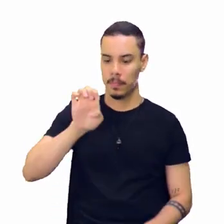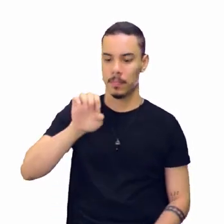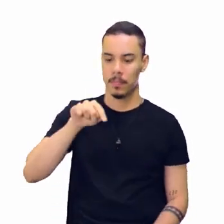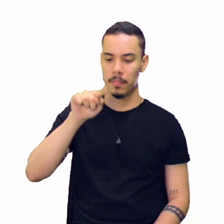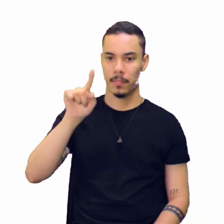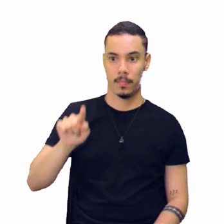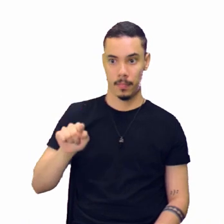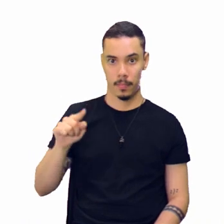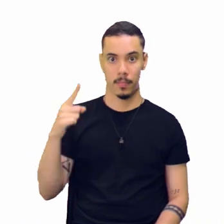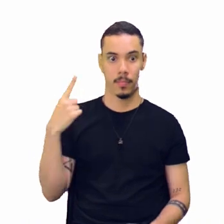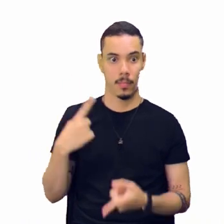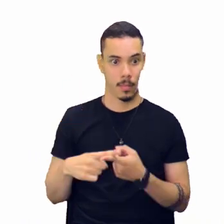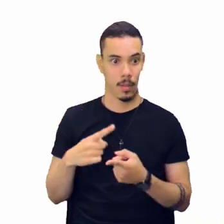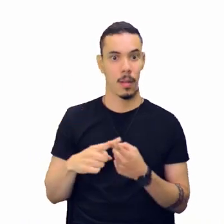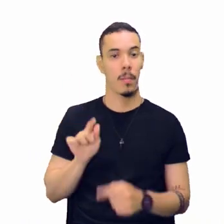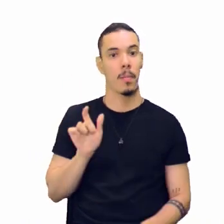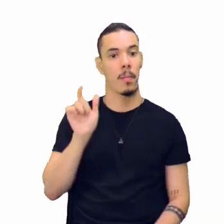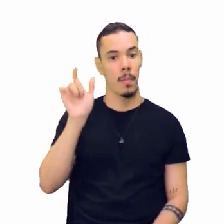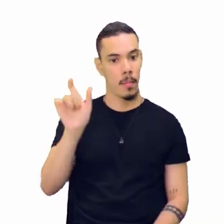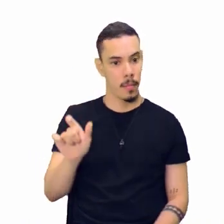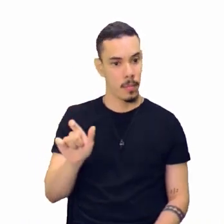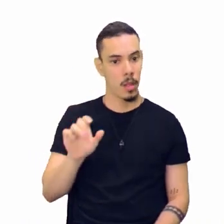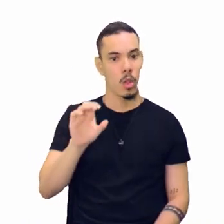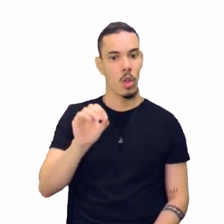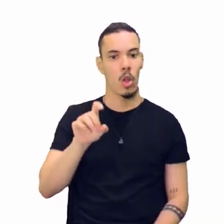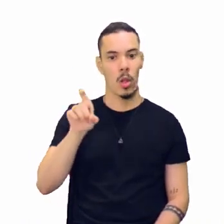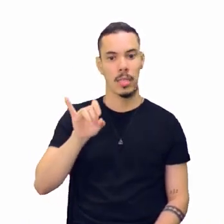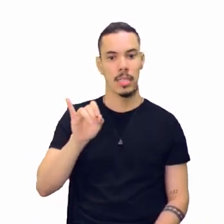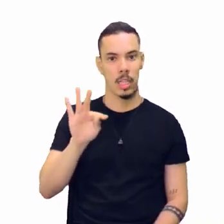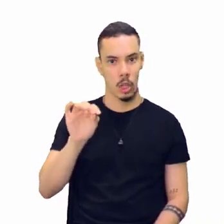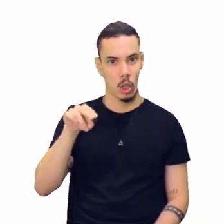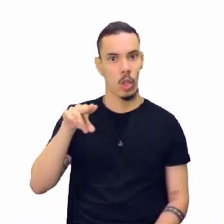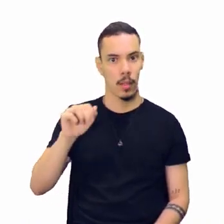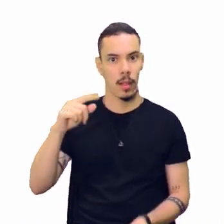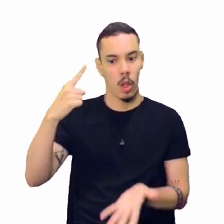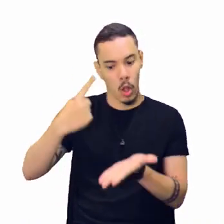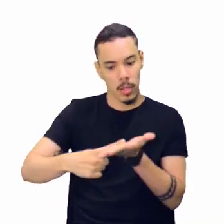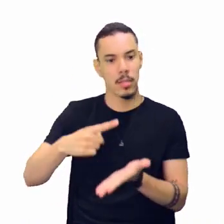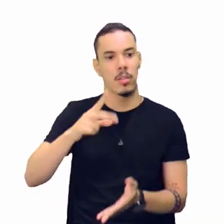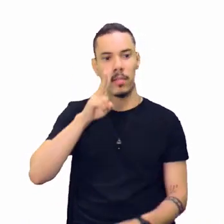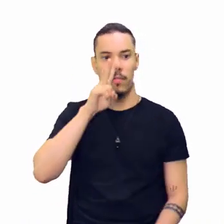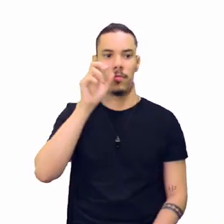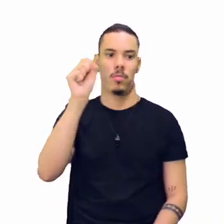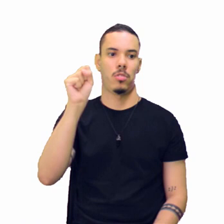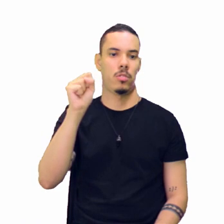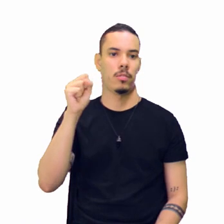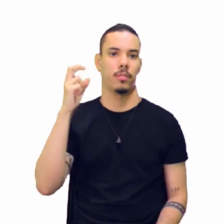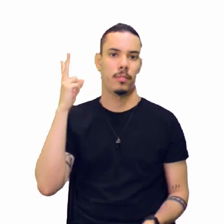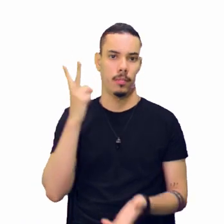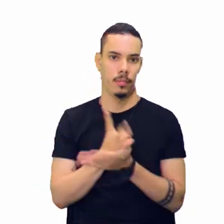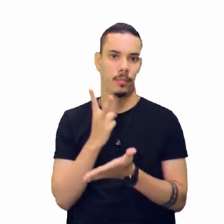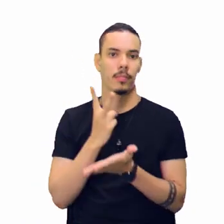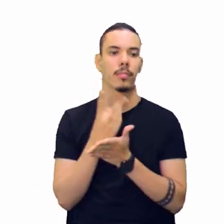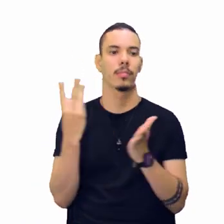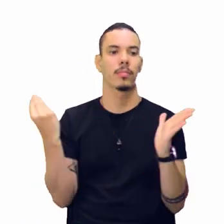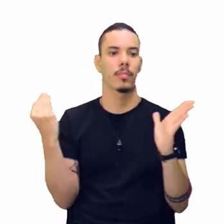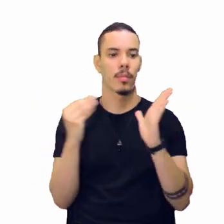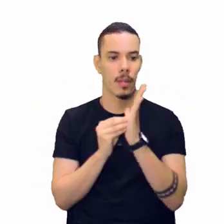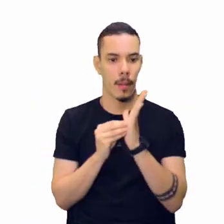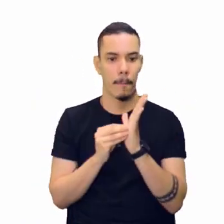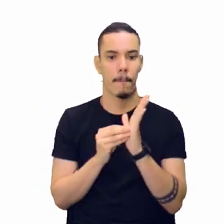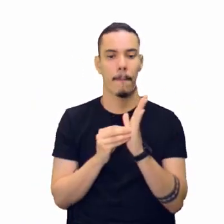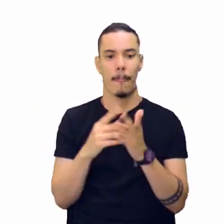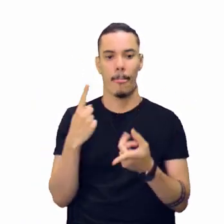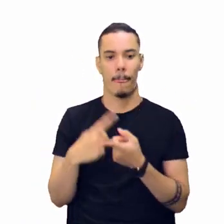o E? Porque ela é uma palavra oxítona. E são acentuadas nas oxítonas A, E,